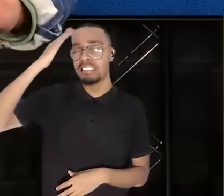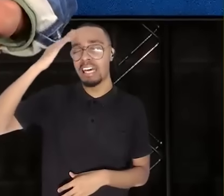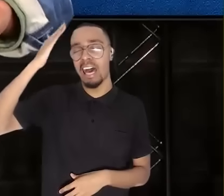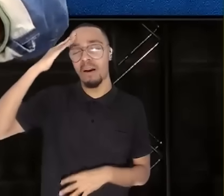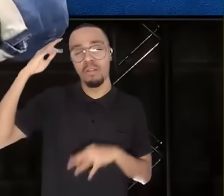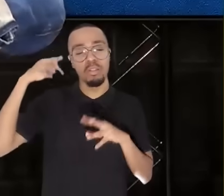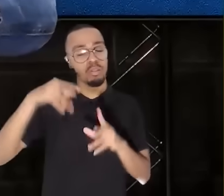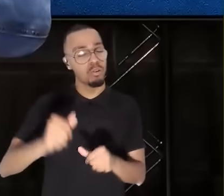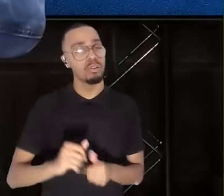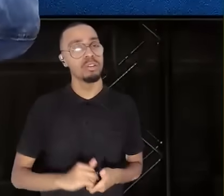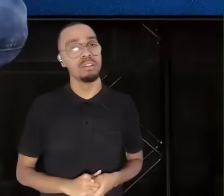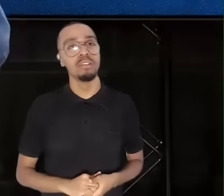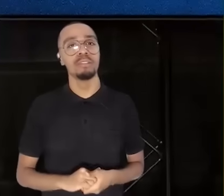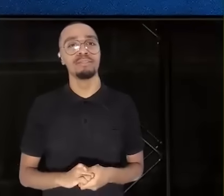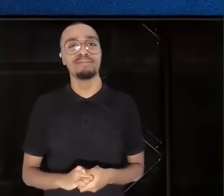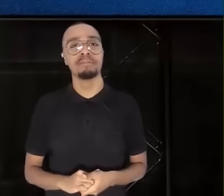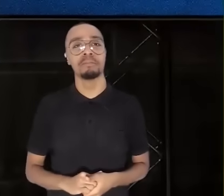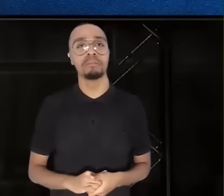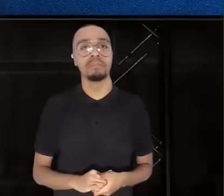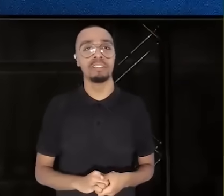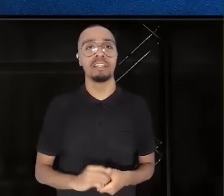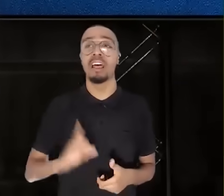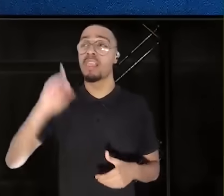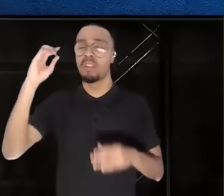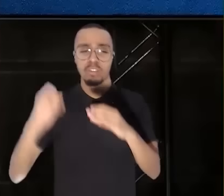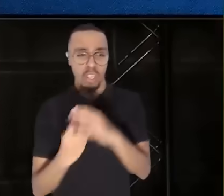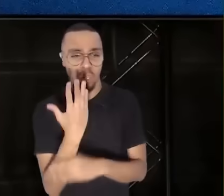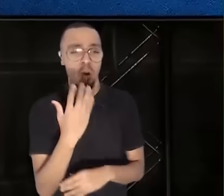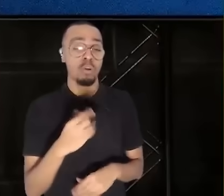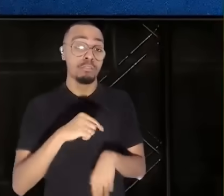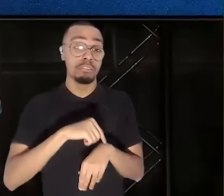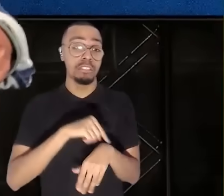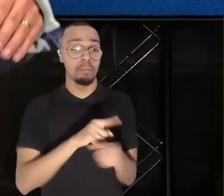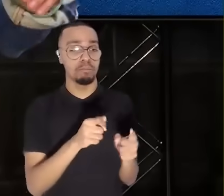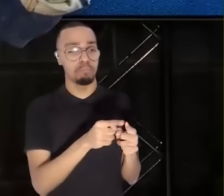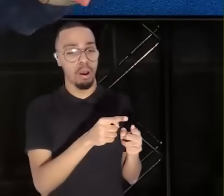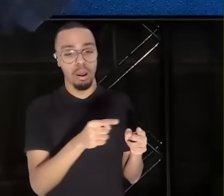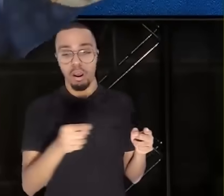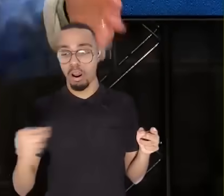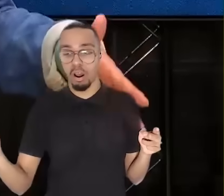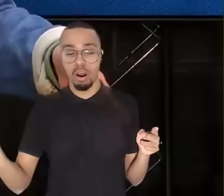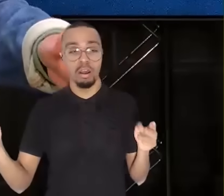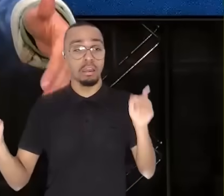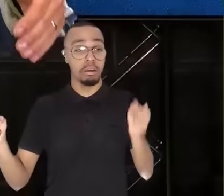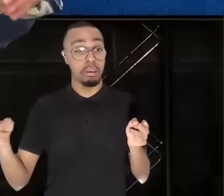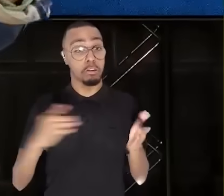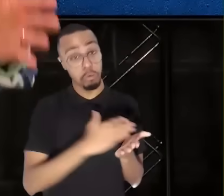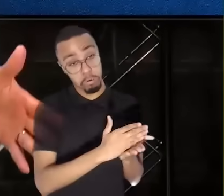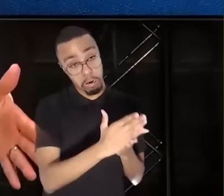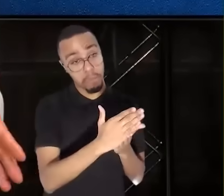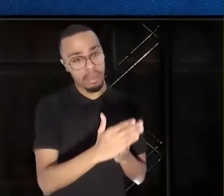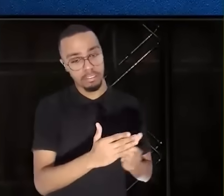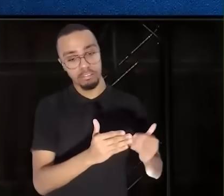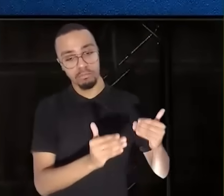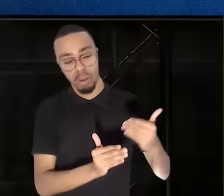criou o tempo para mim e para você de forma linear. Na nossa cabeça, as coisas precisam começar, desenvolver e